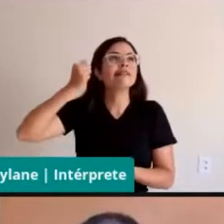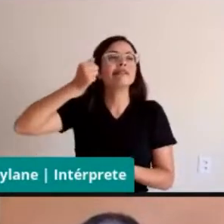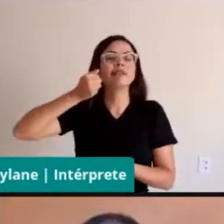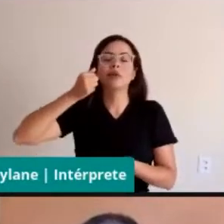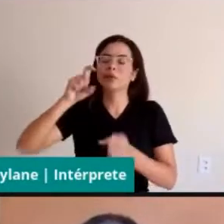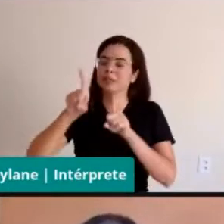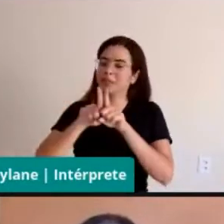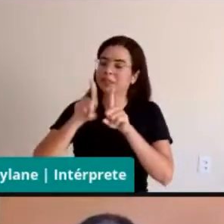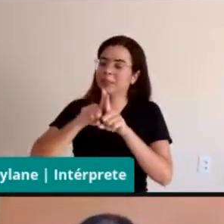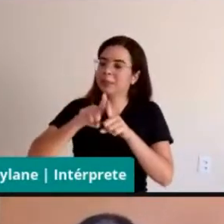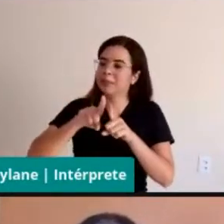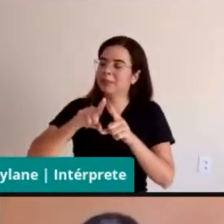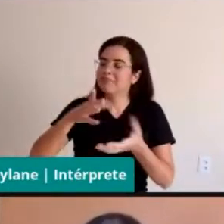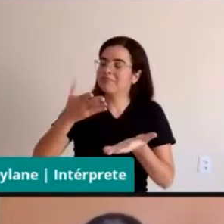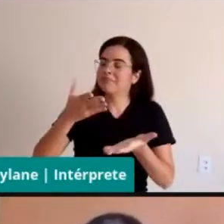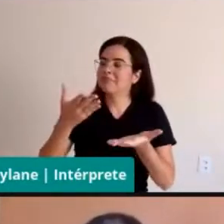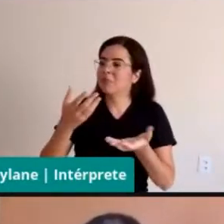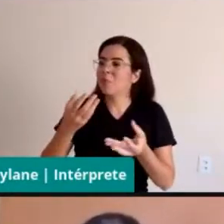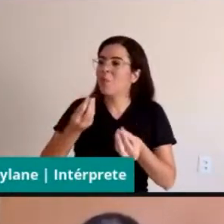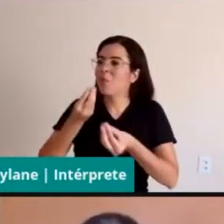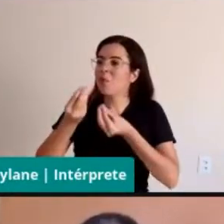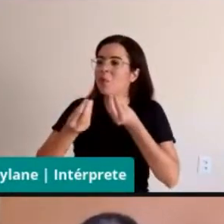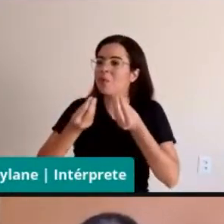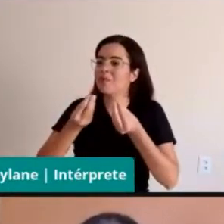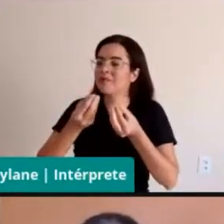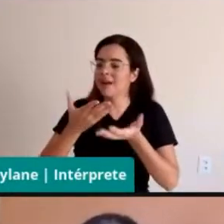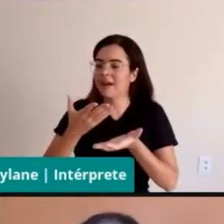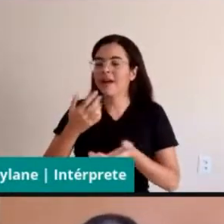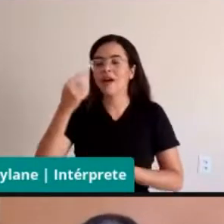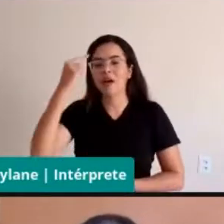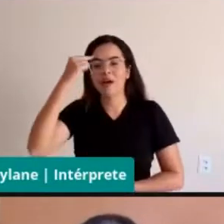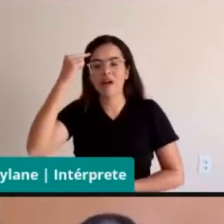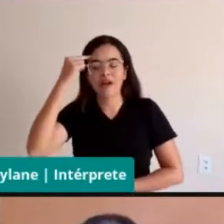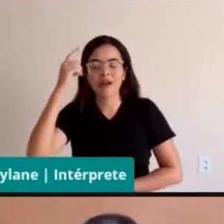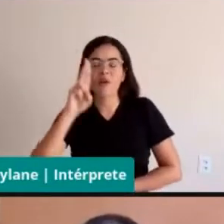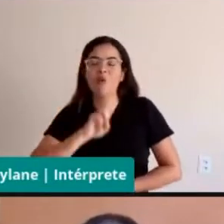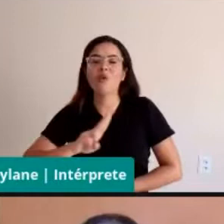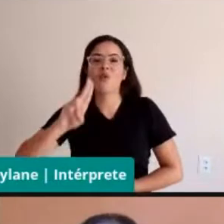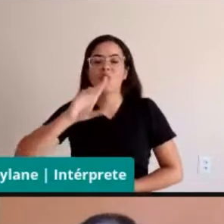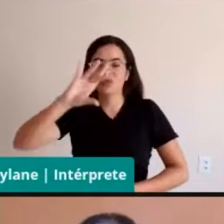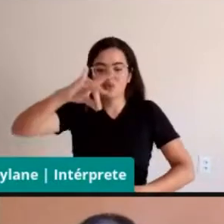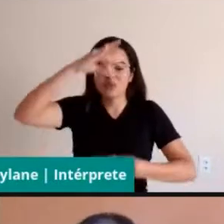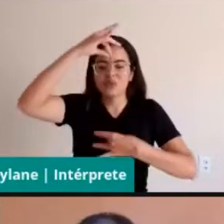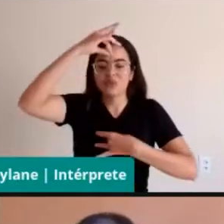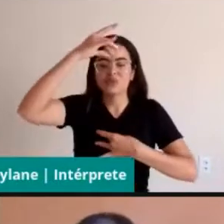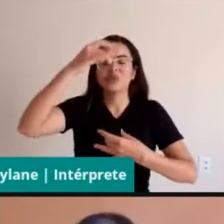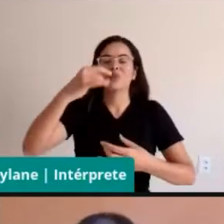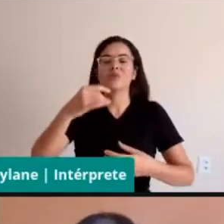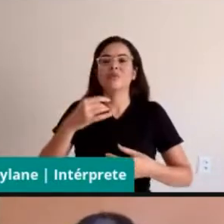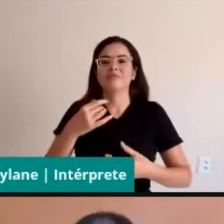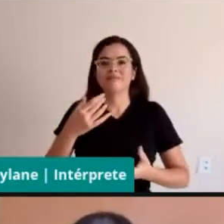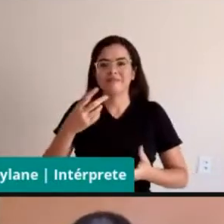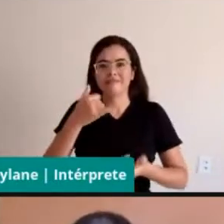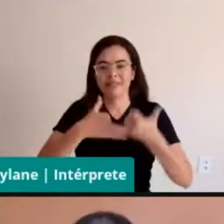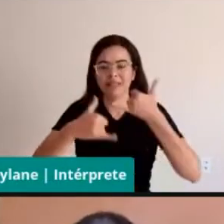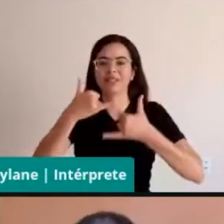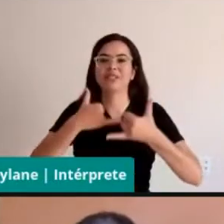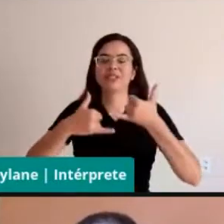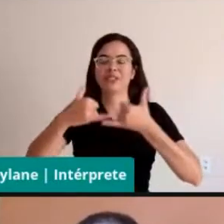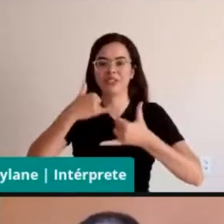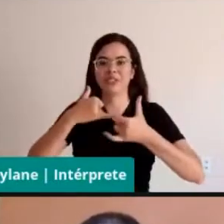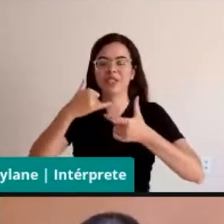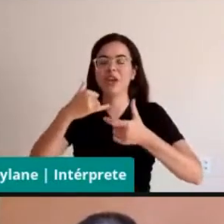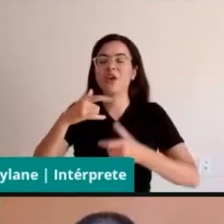deles. Então, por que não utilizar o RPG para que eles resolvam realmente problemas e algumas